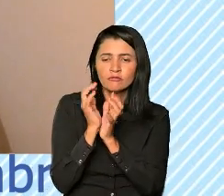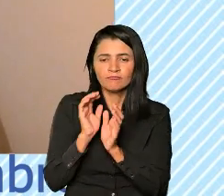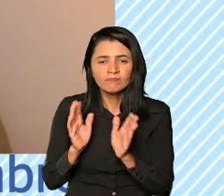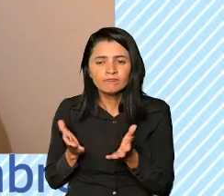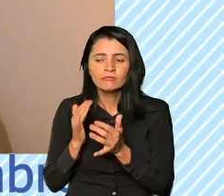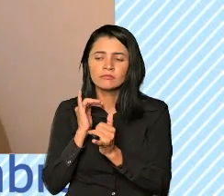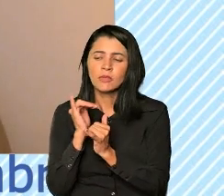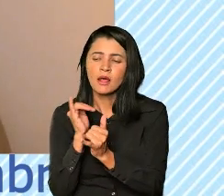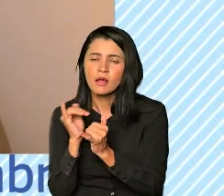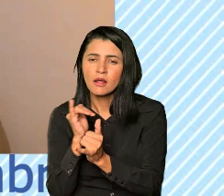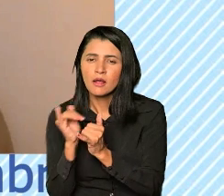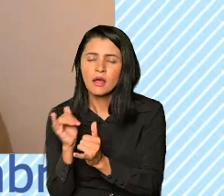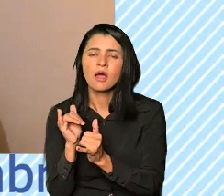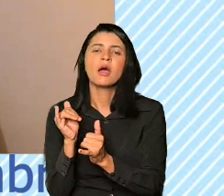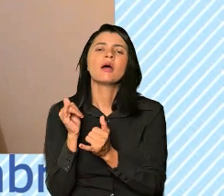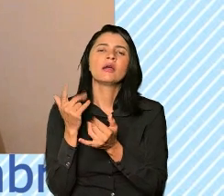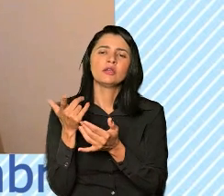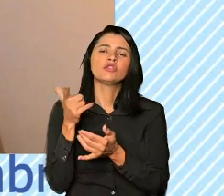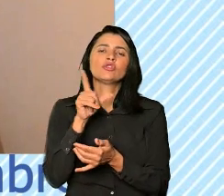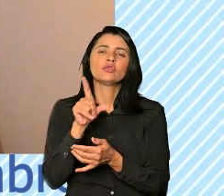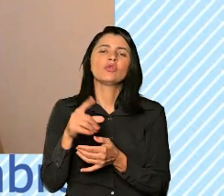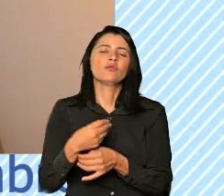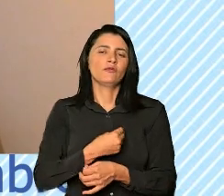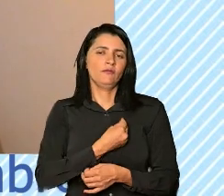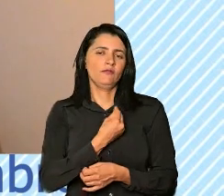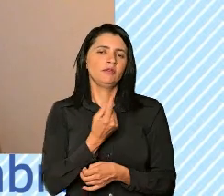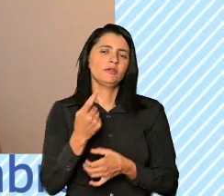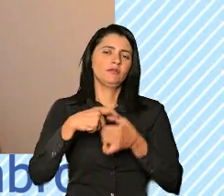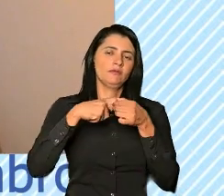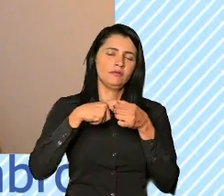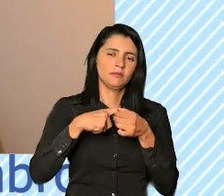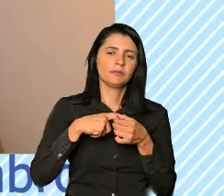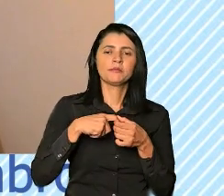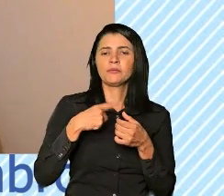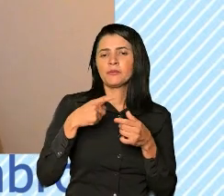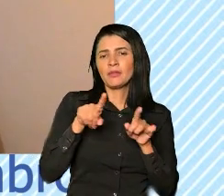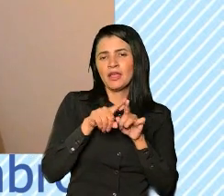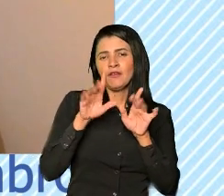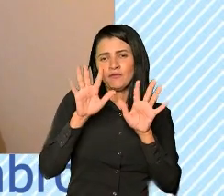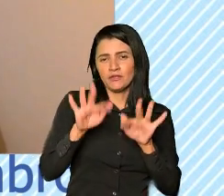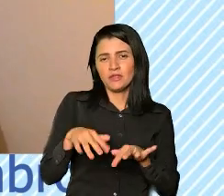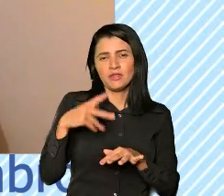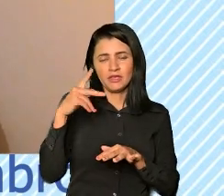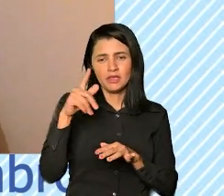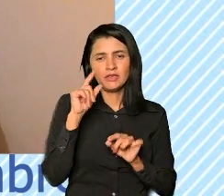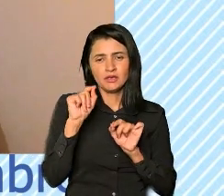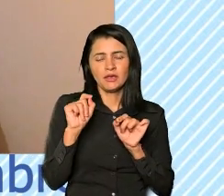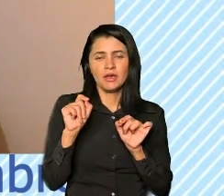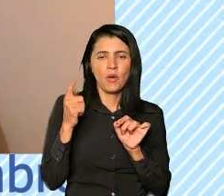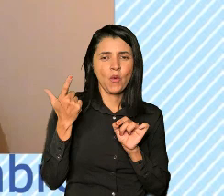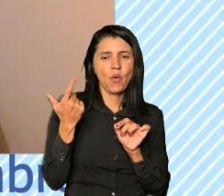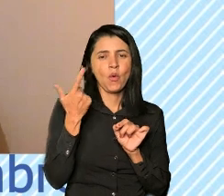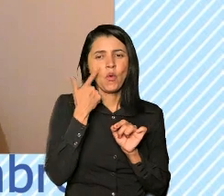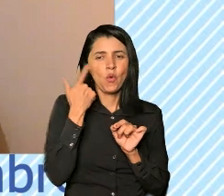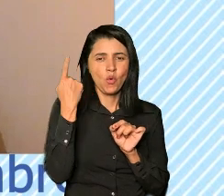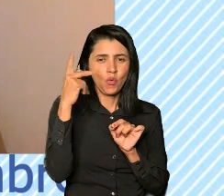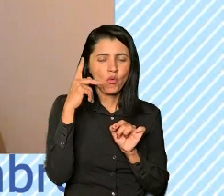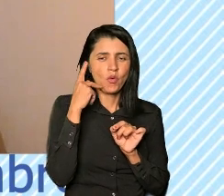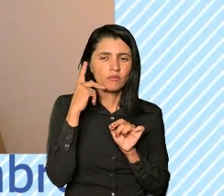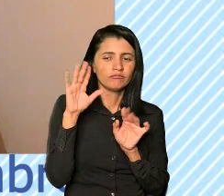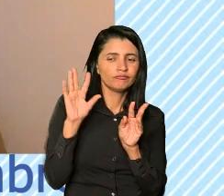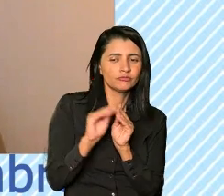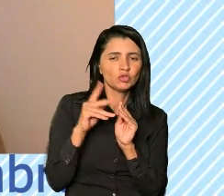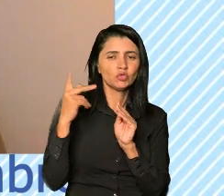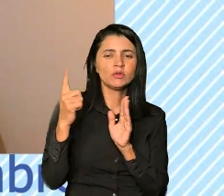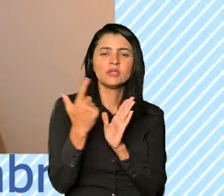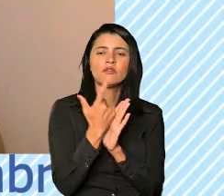trazer novamente a vida. E ela termina um pedaço assim na conclusão do